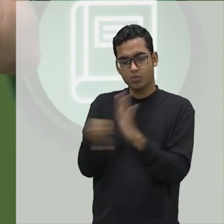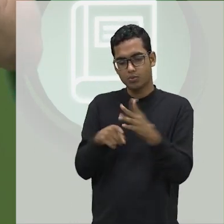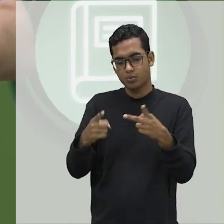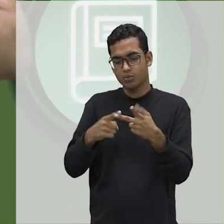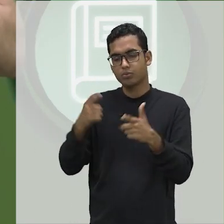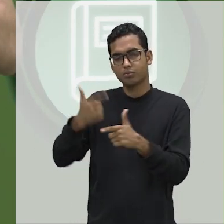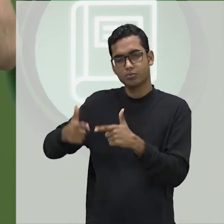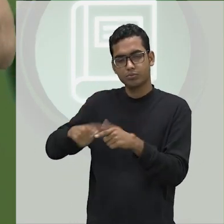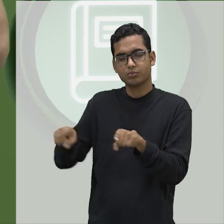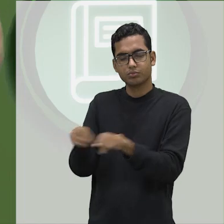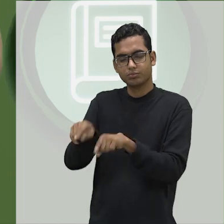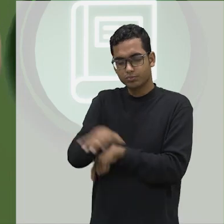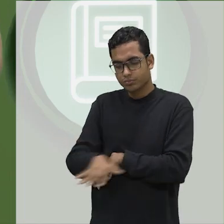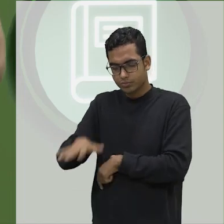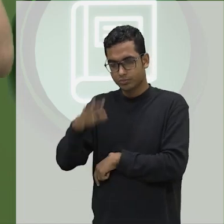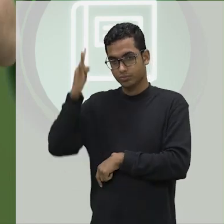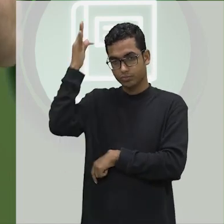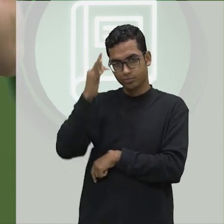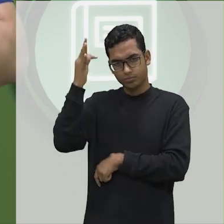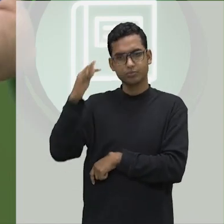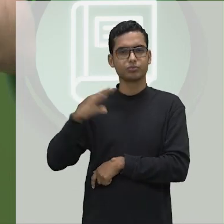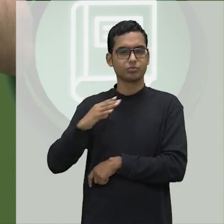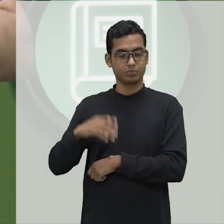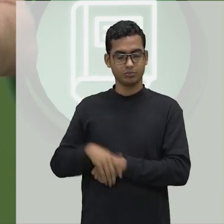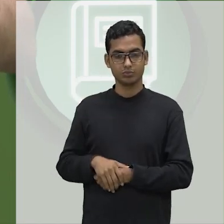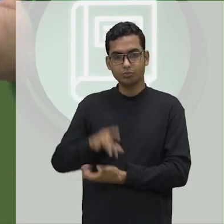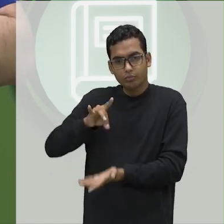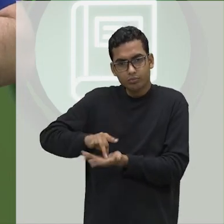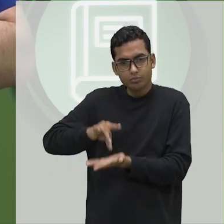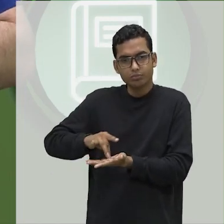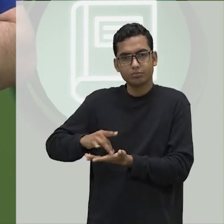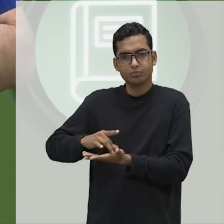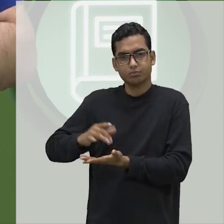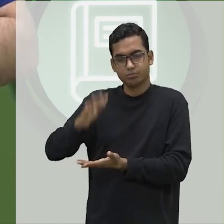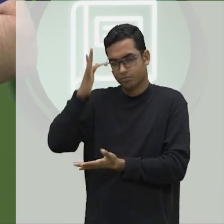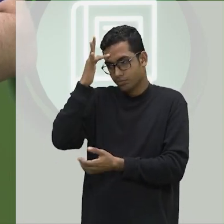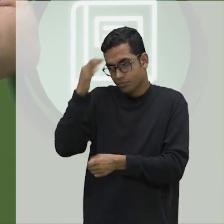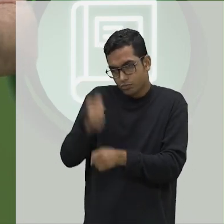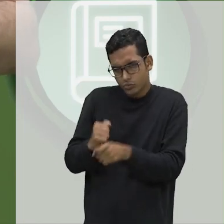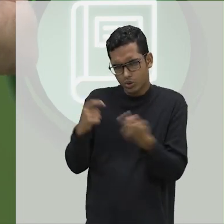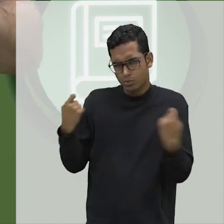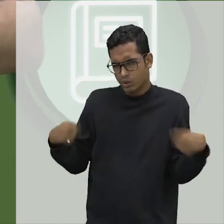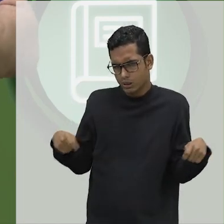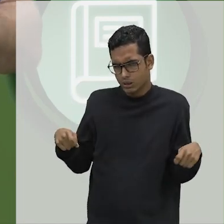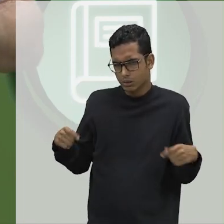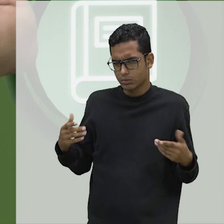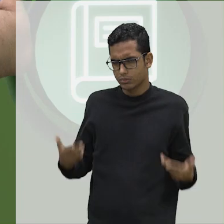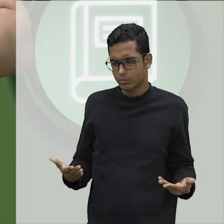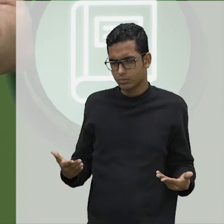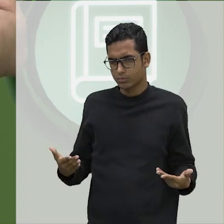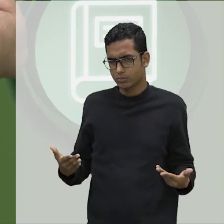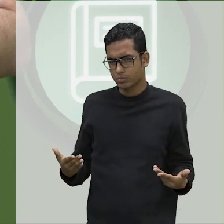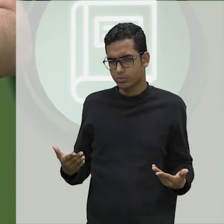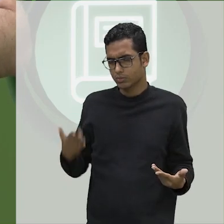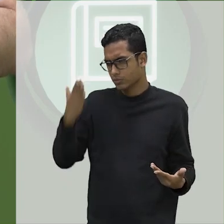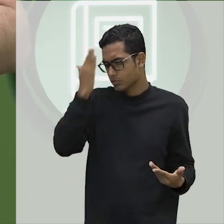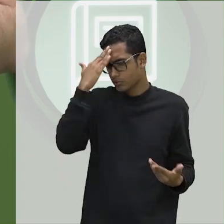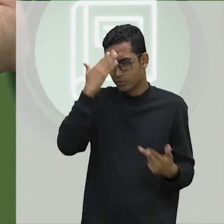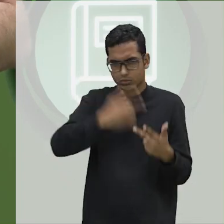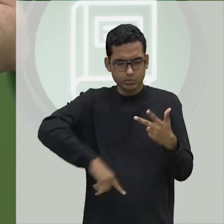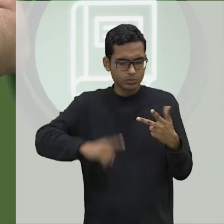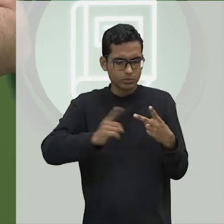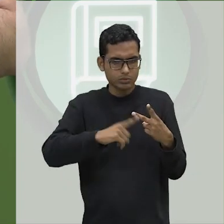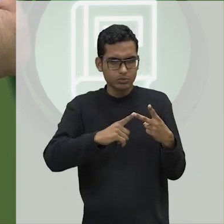certo? Todas as nossas teorias físicas, elas precisam ser determinísticas. E aí vem outros problemas, porque, por exemplo,